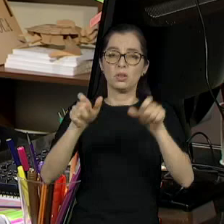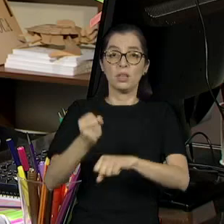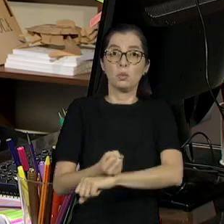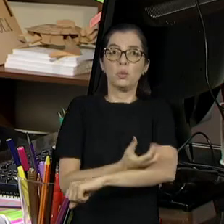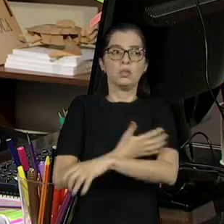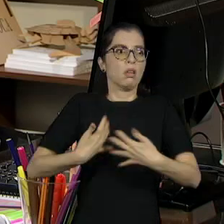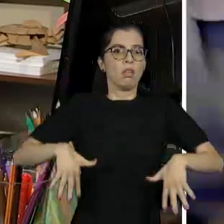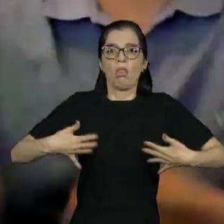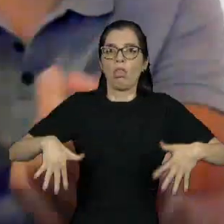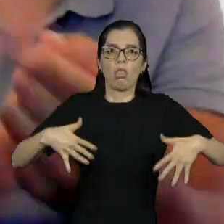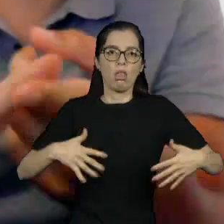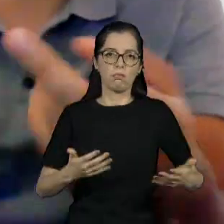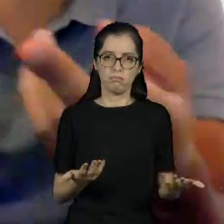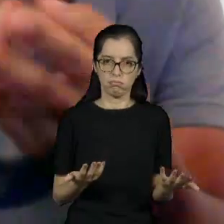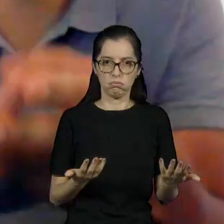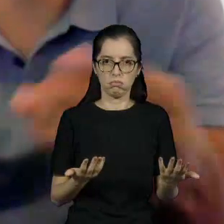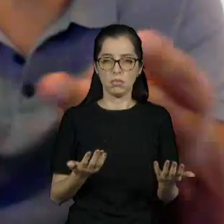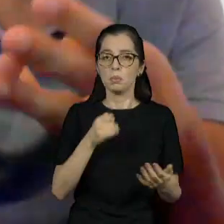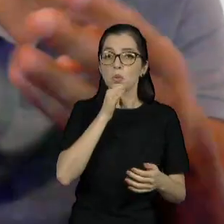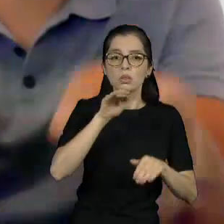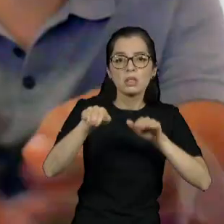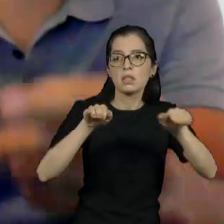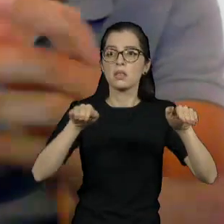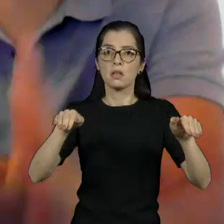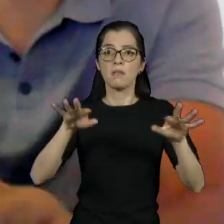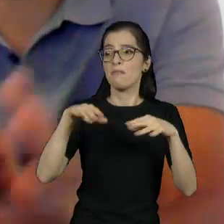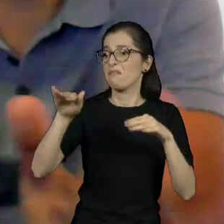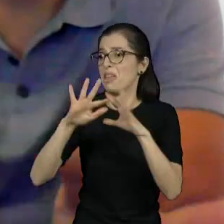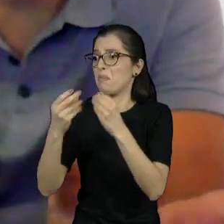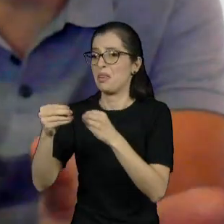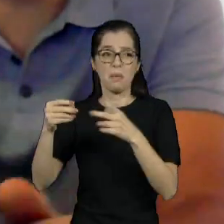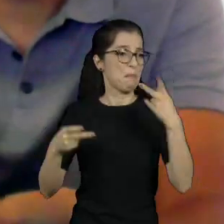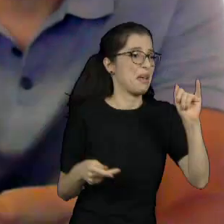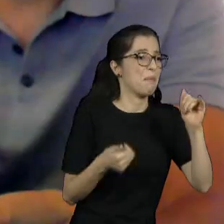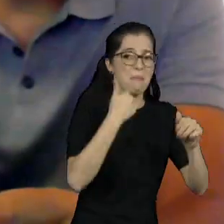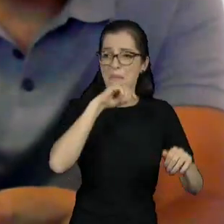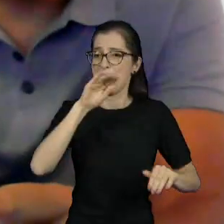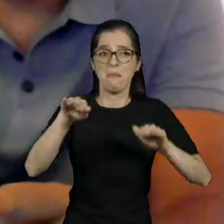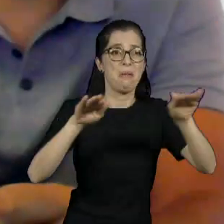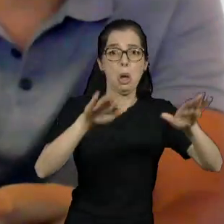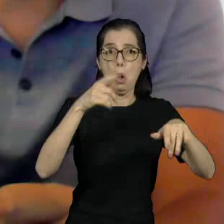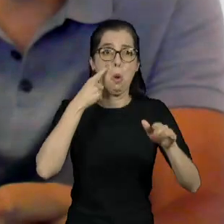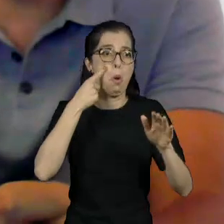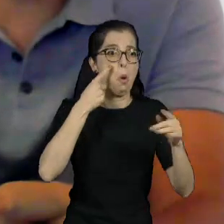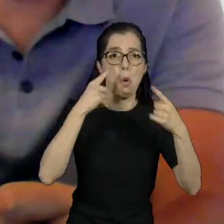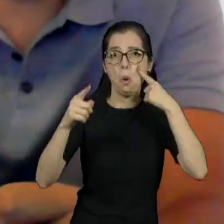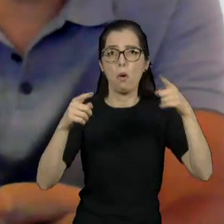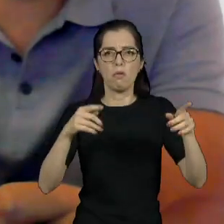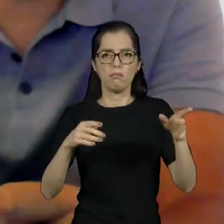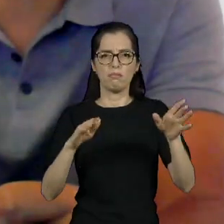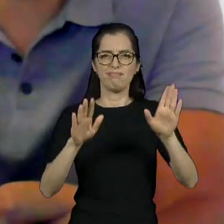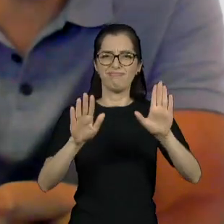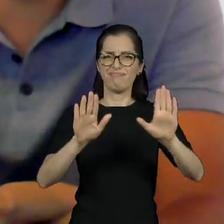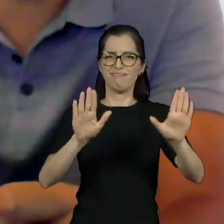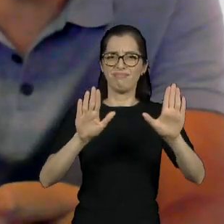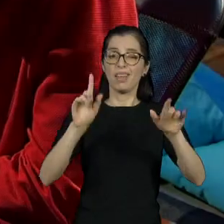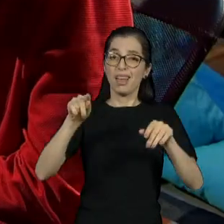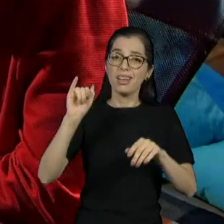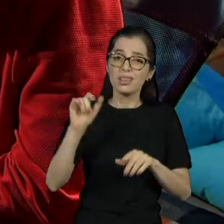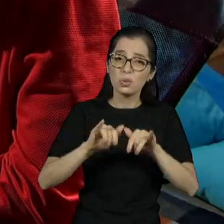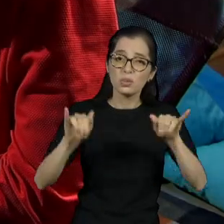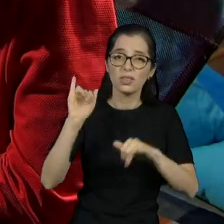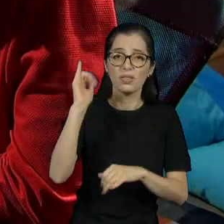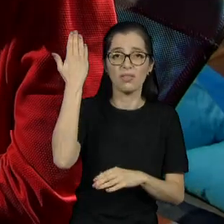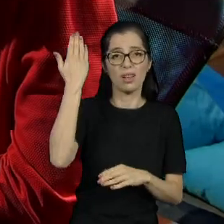sente vontade de alertar o tio, a tia, o pai, a mãe, o avô, o papagaio. É assim mesmo, é assim que as notícias querem que a gente